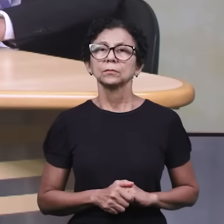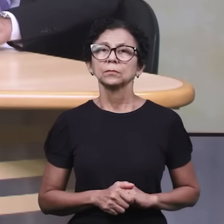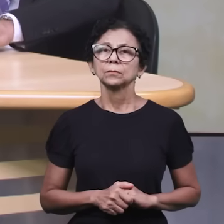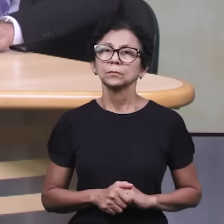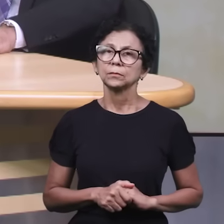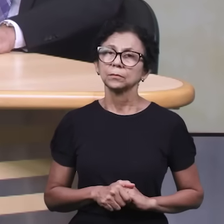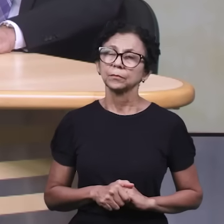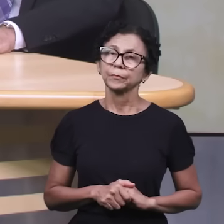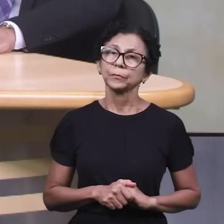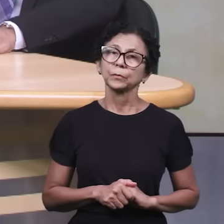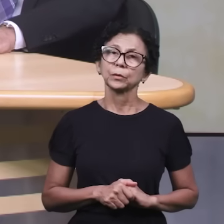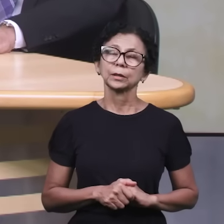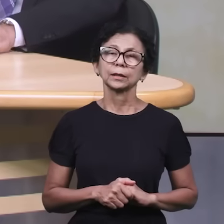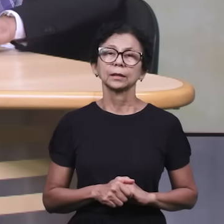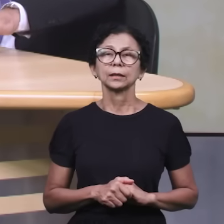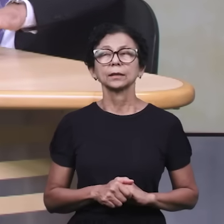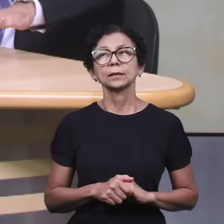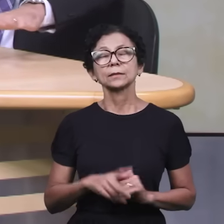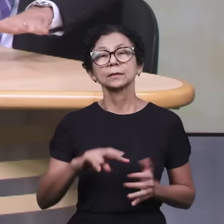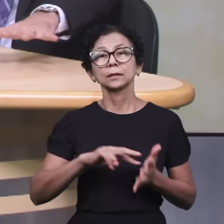o ensino dele é